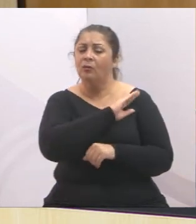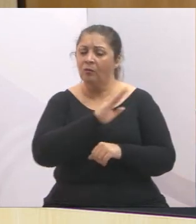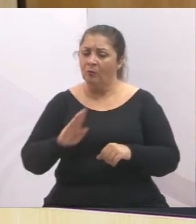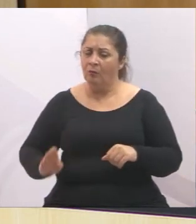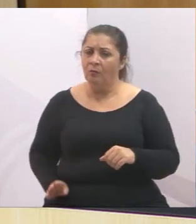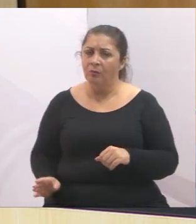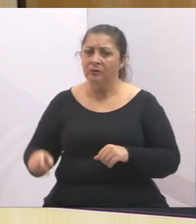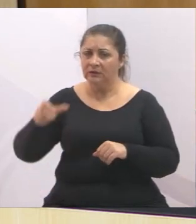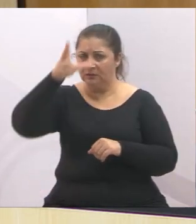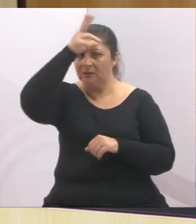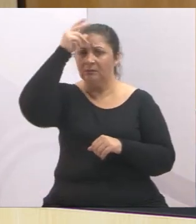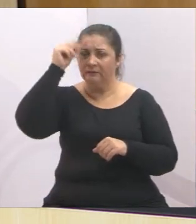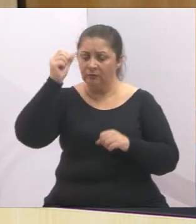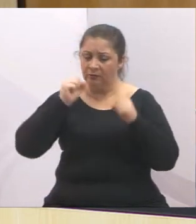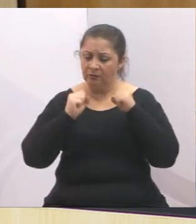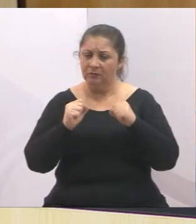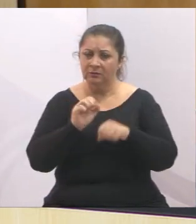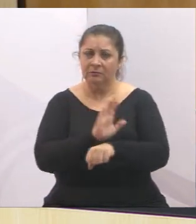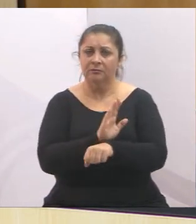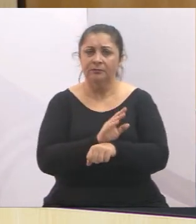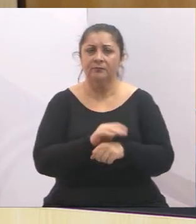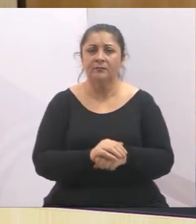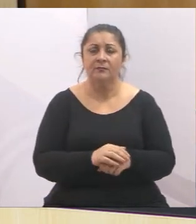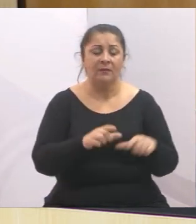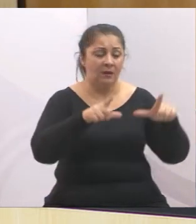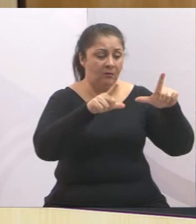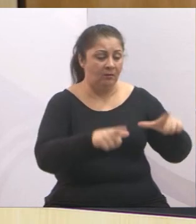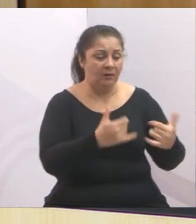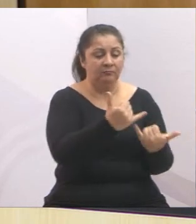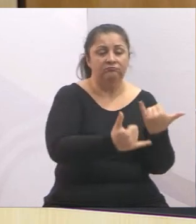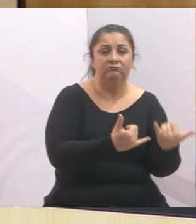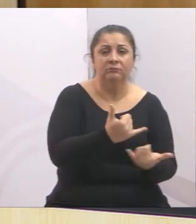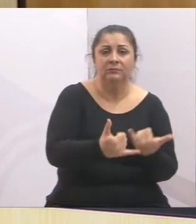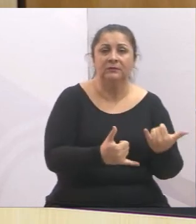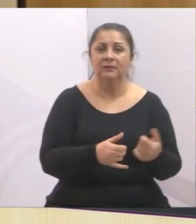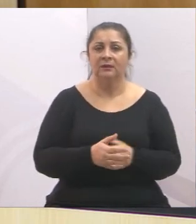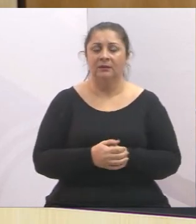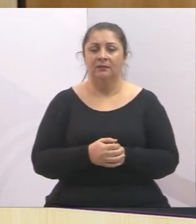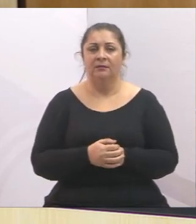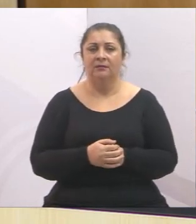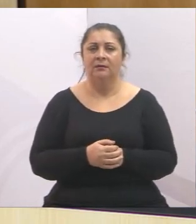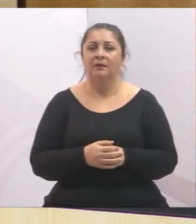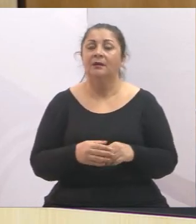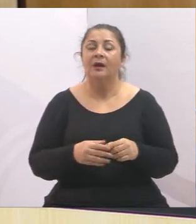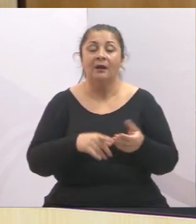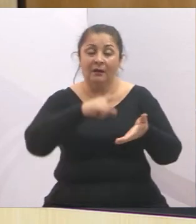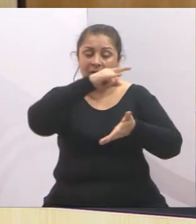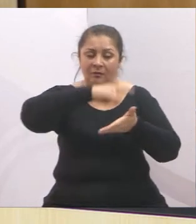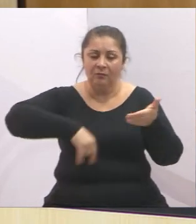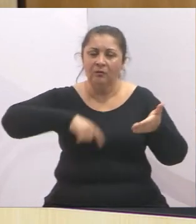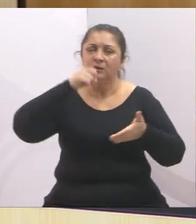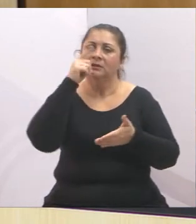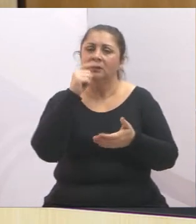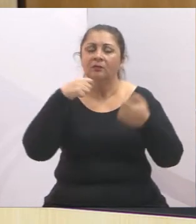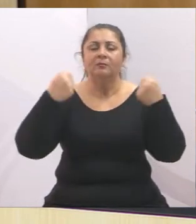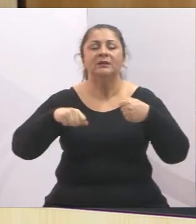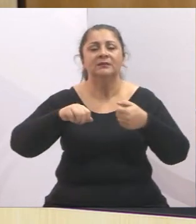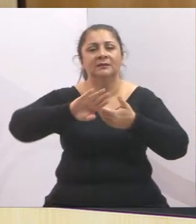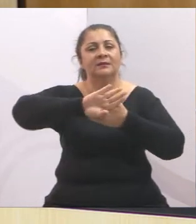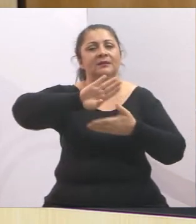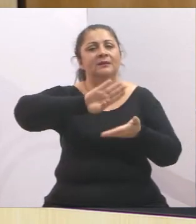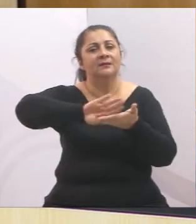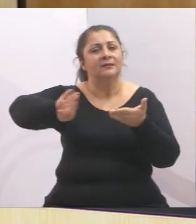área pública ou privada ao entorno, área de lazer infantil, individualizar a conta de água para que cada usuário seja